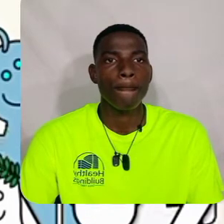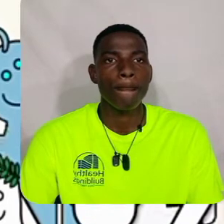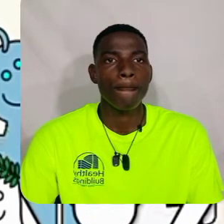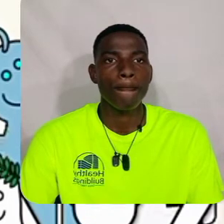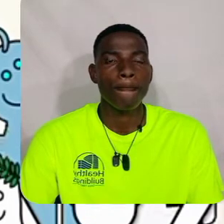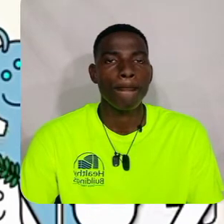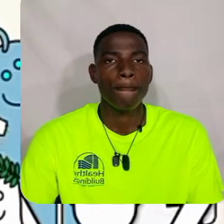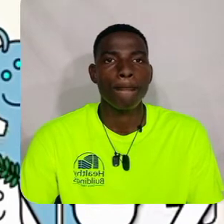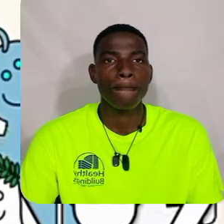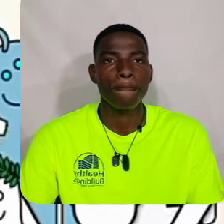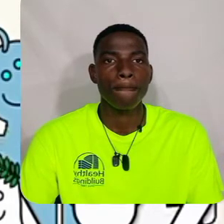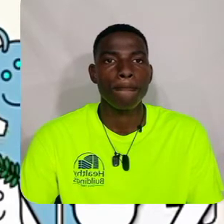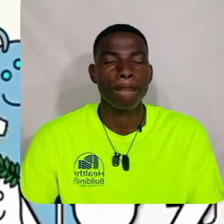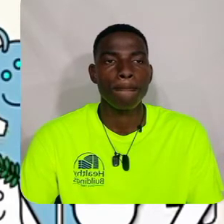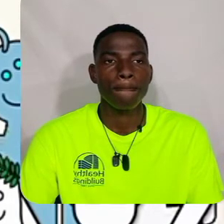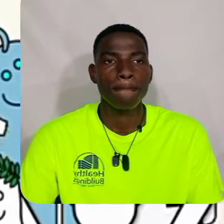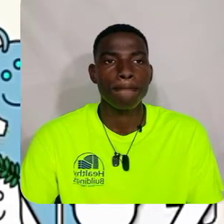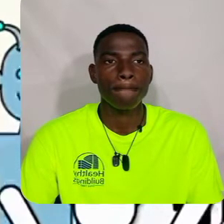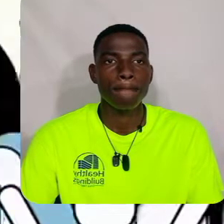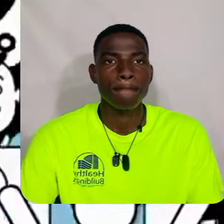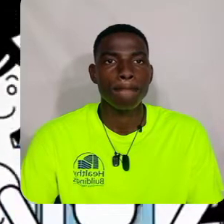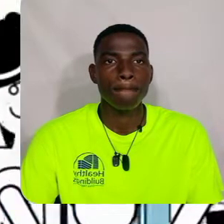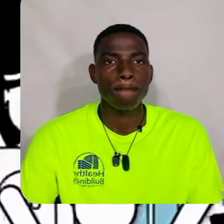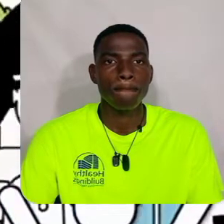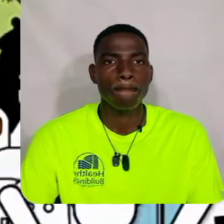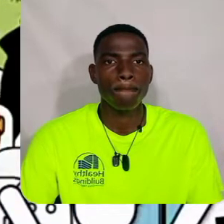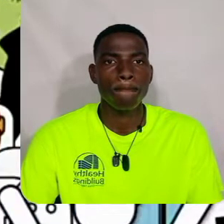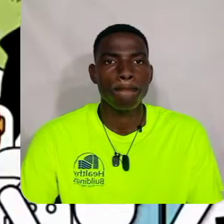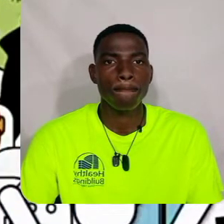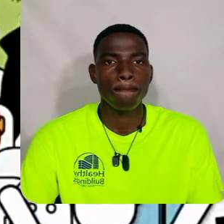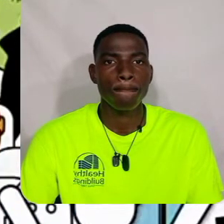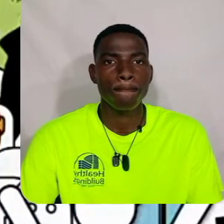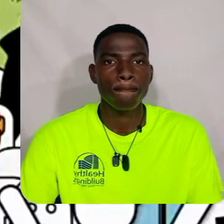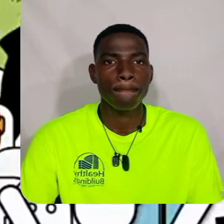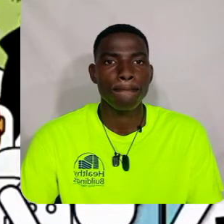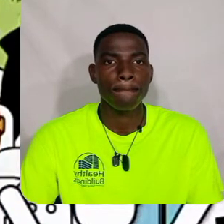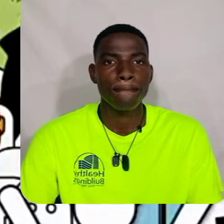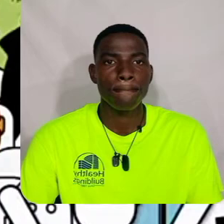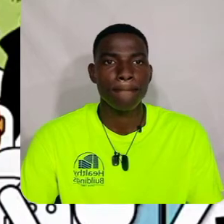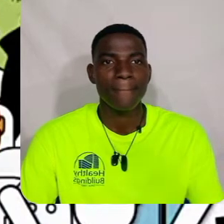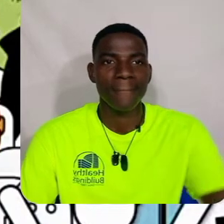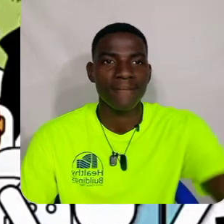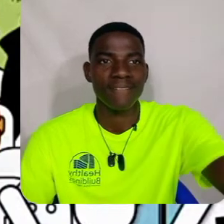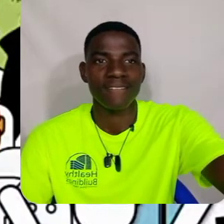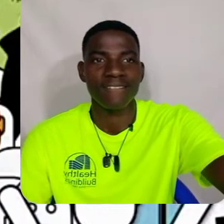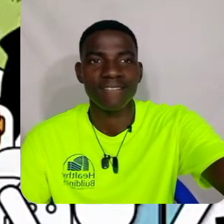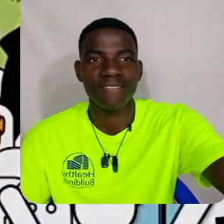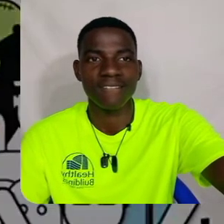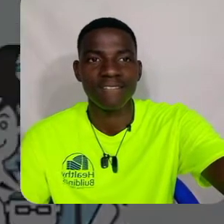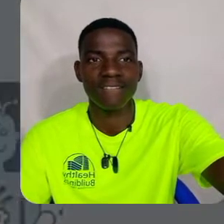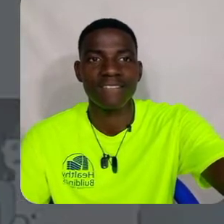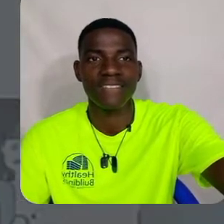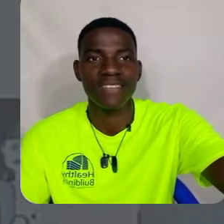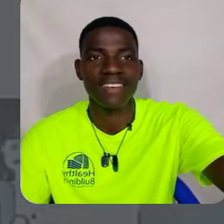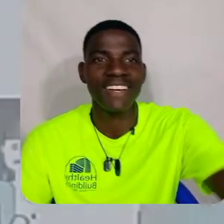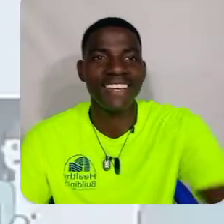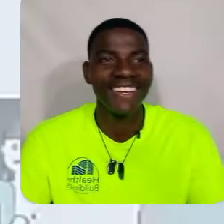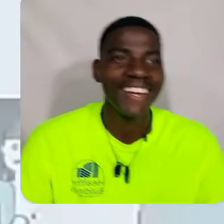do que duas vezes o número de pessoas que moram em todos os outros países que falam português juntos. Quase o